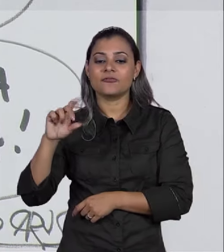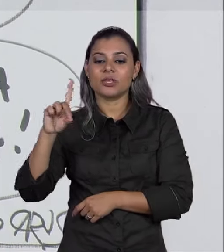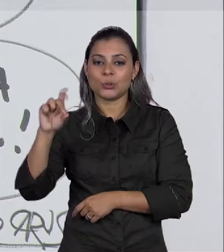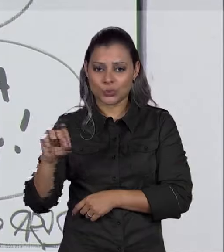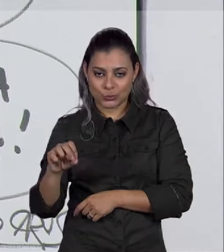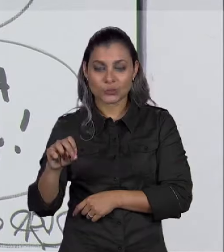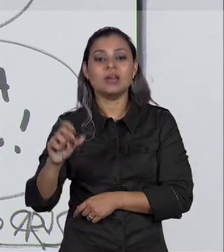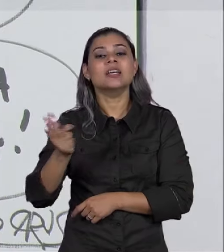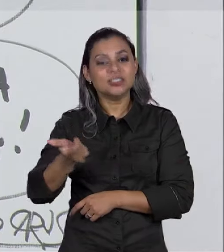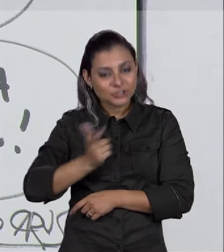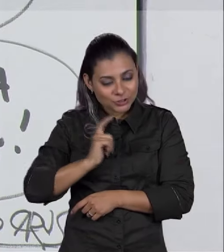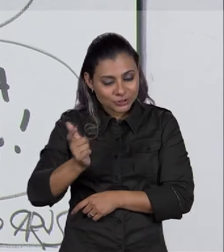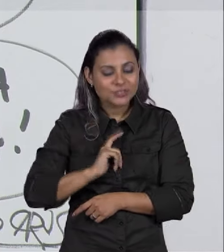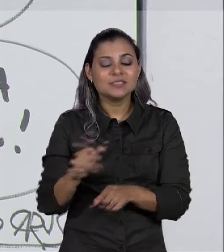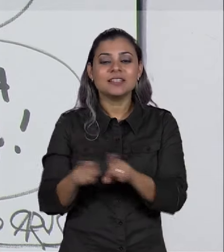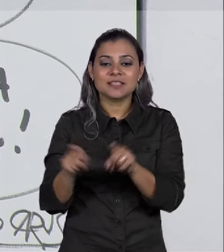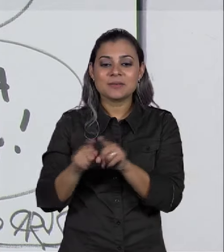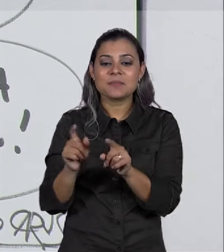O primeiro